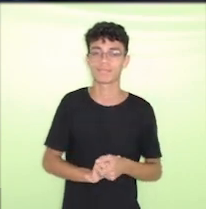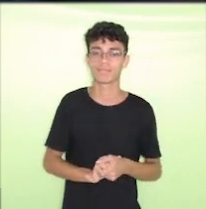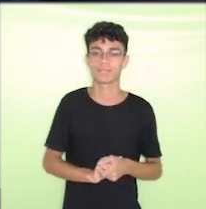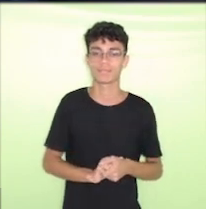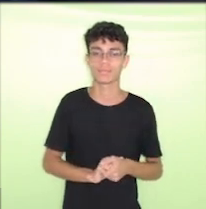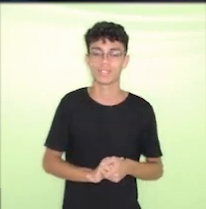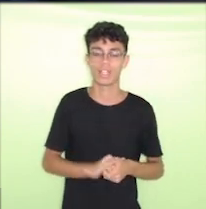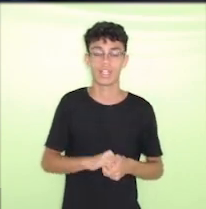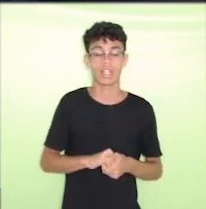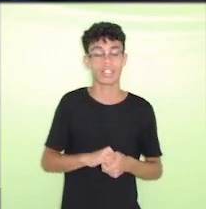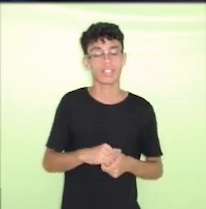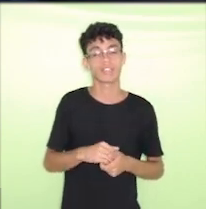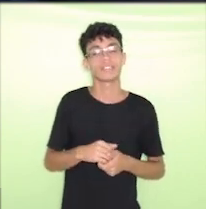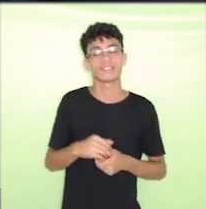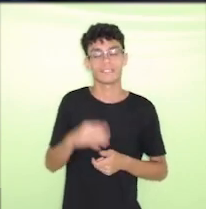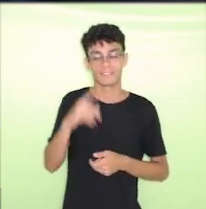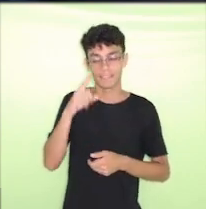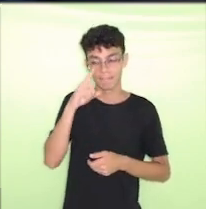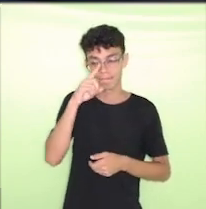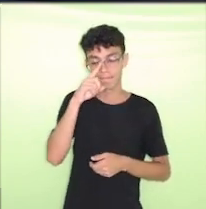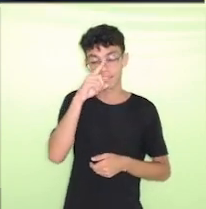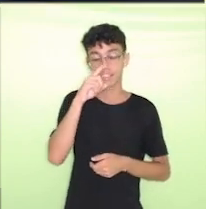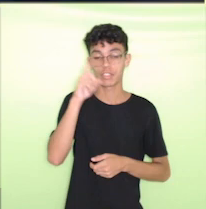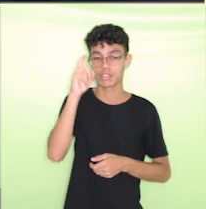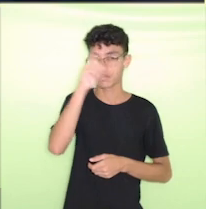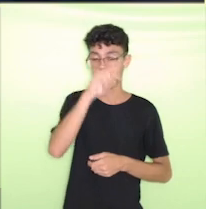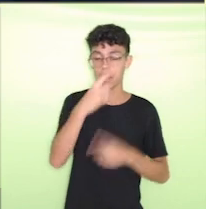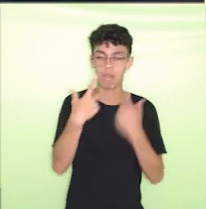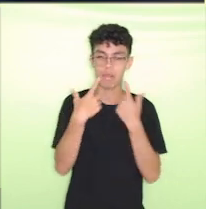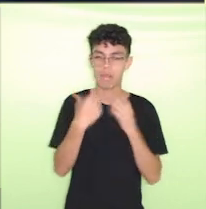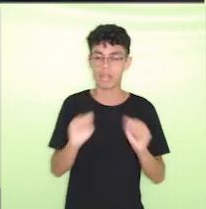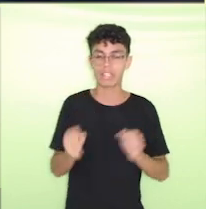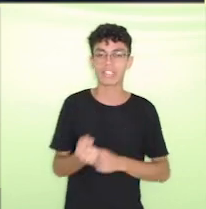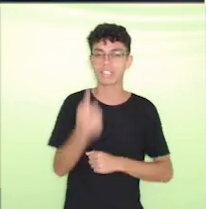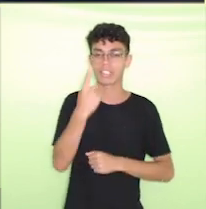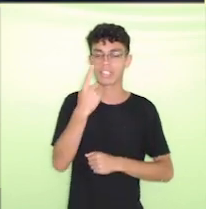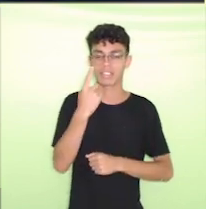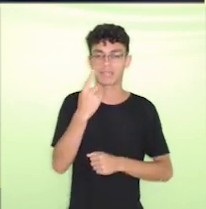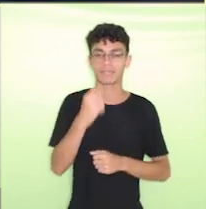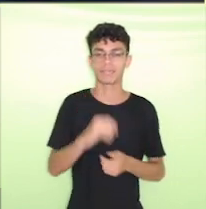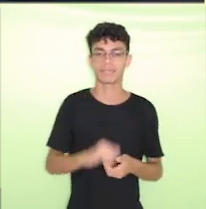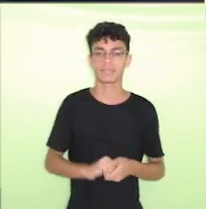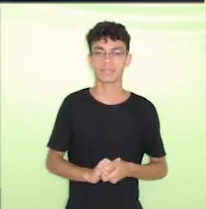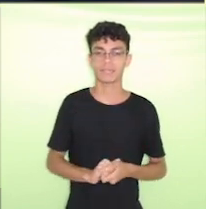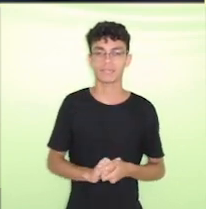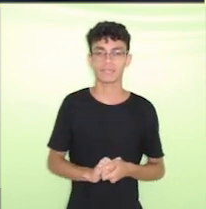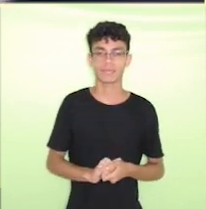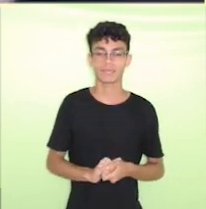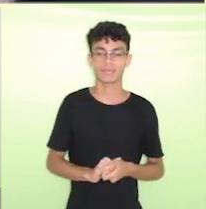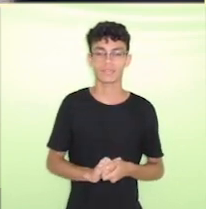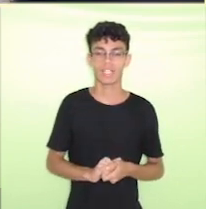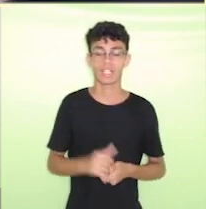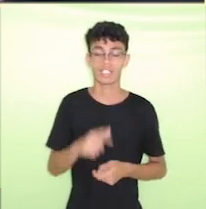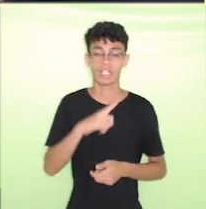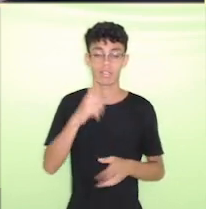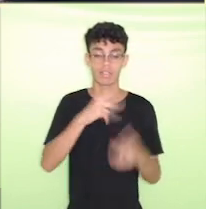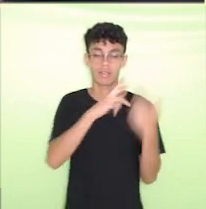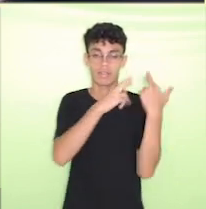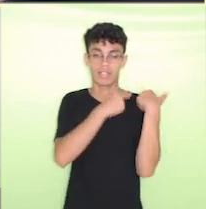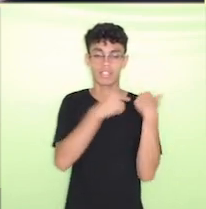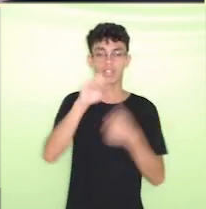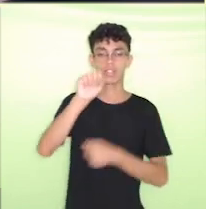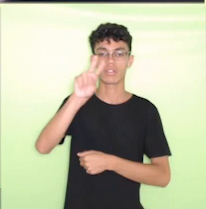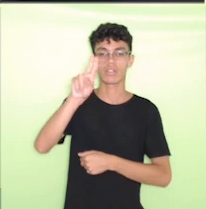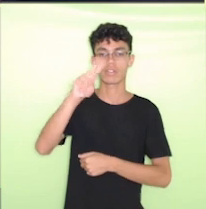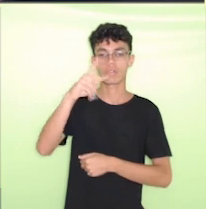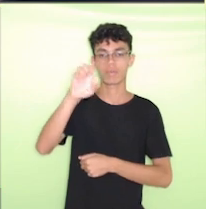Não é tão grave, irmã. Sua linguagem me é estranha muitas vezes. Tenho a função de superintendente,